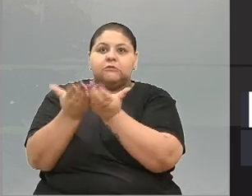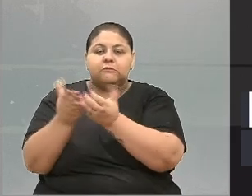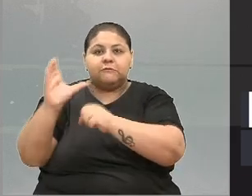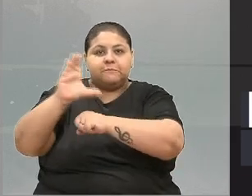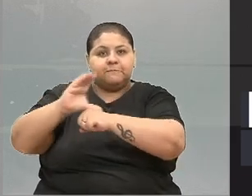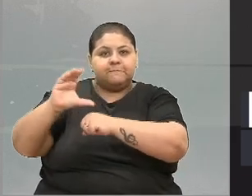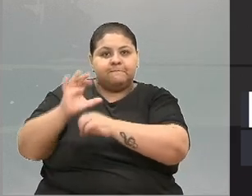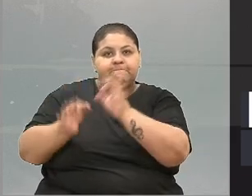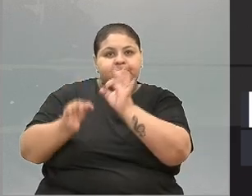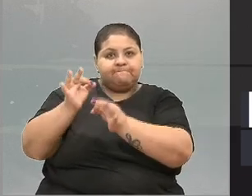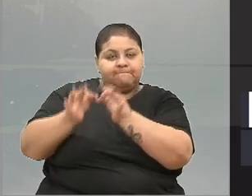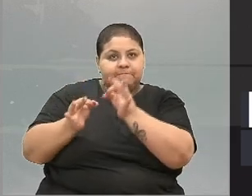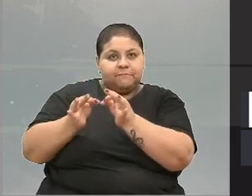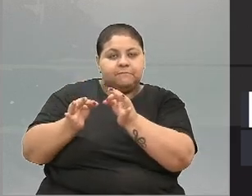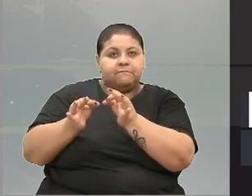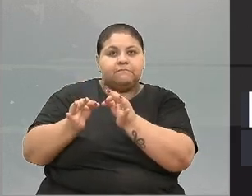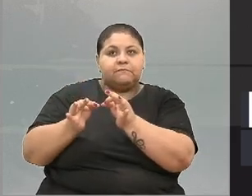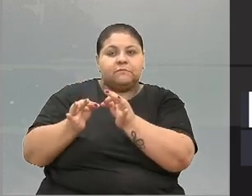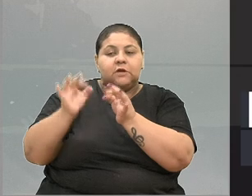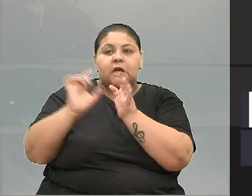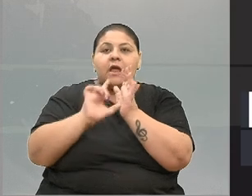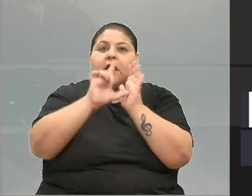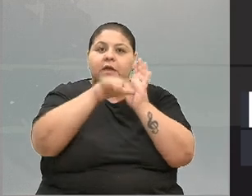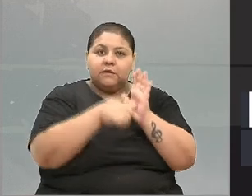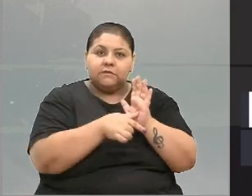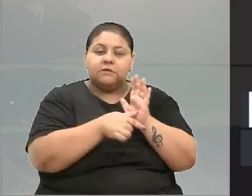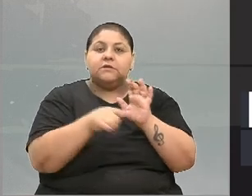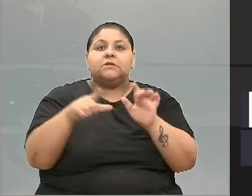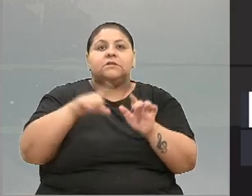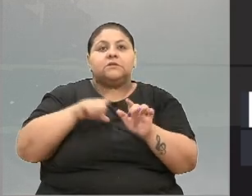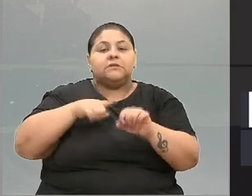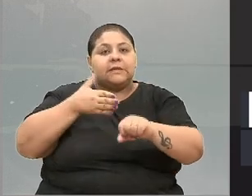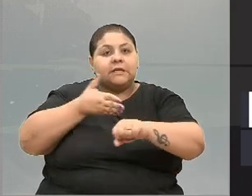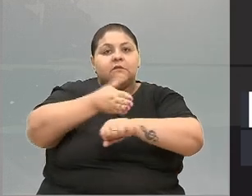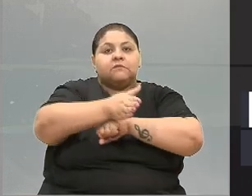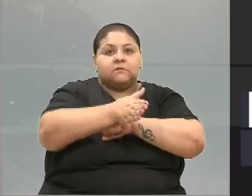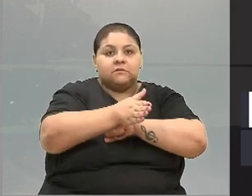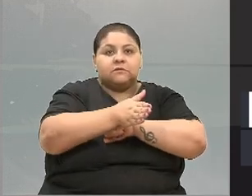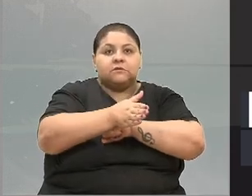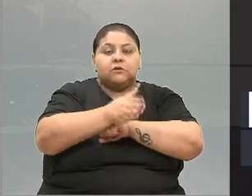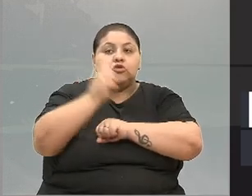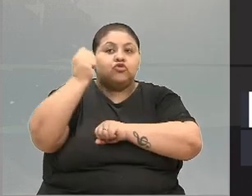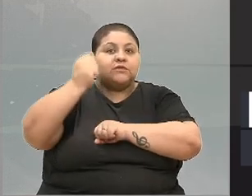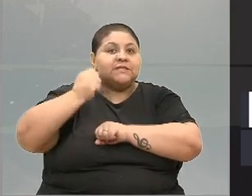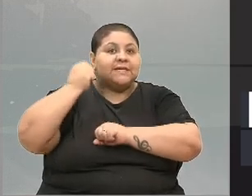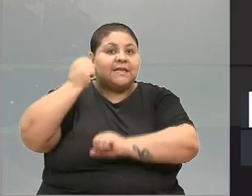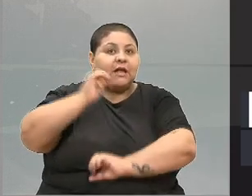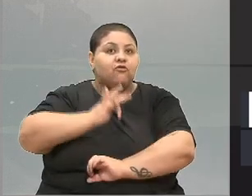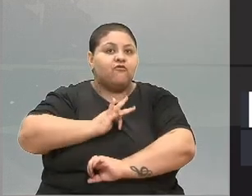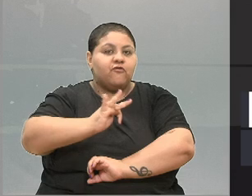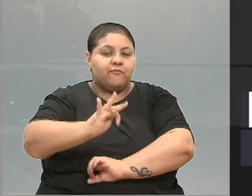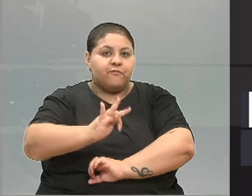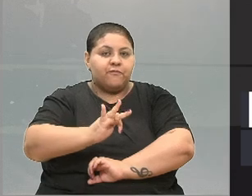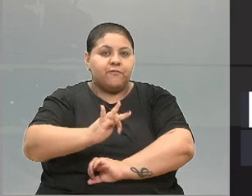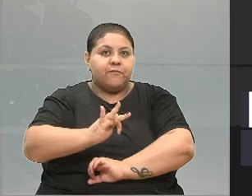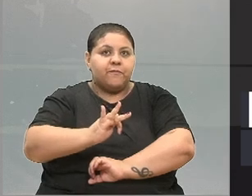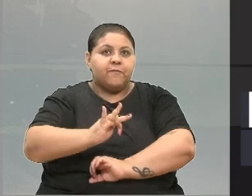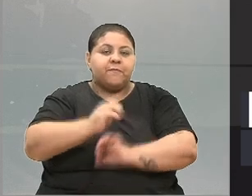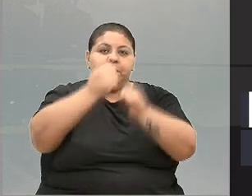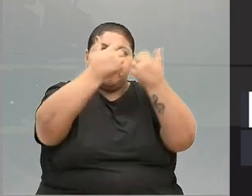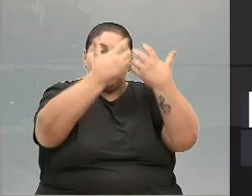e Justiça, CCJ, e depois tem que também ter a aprovação do Senado Federal. Ele propõe